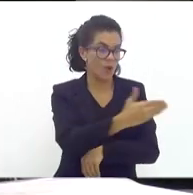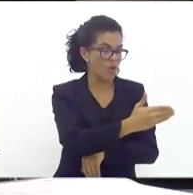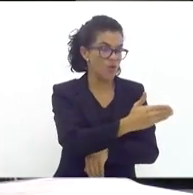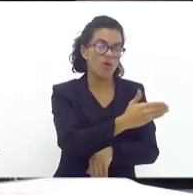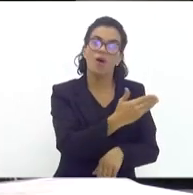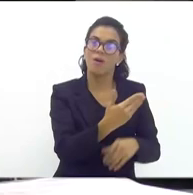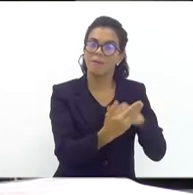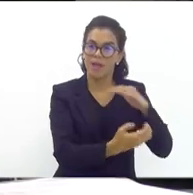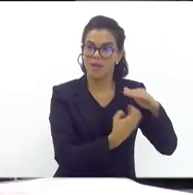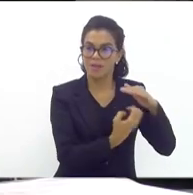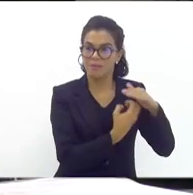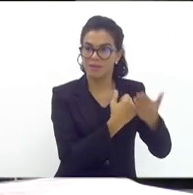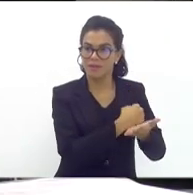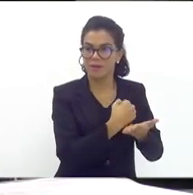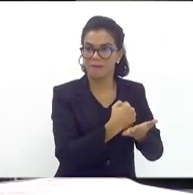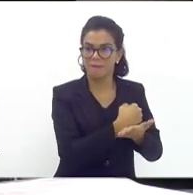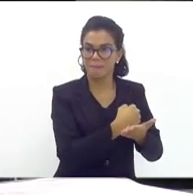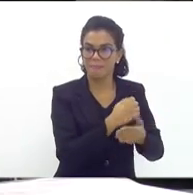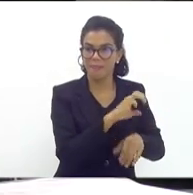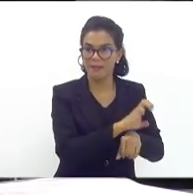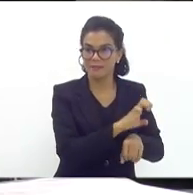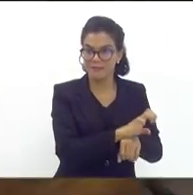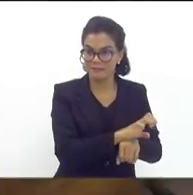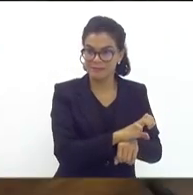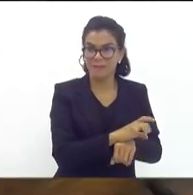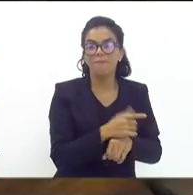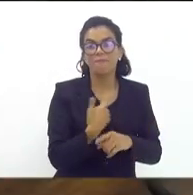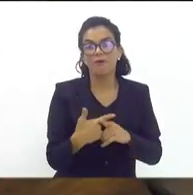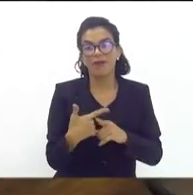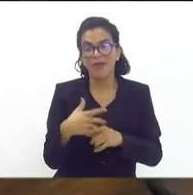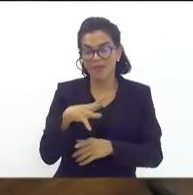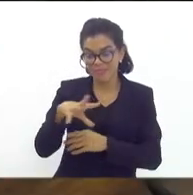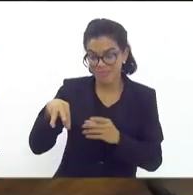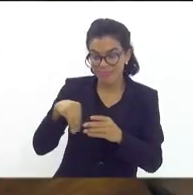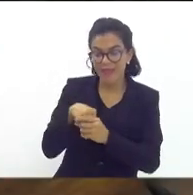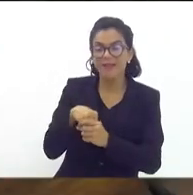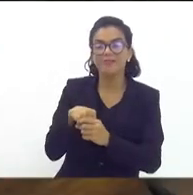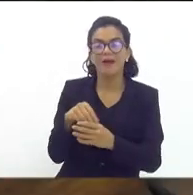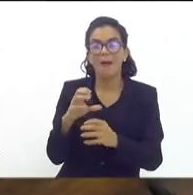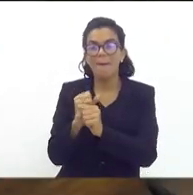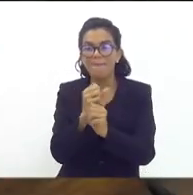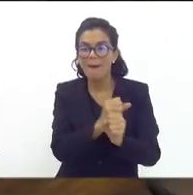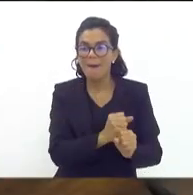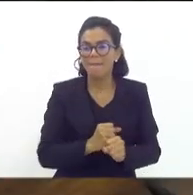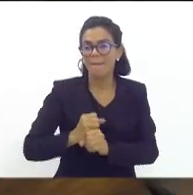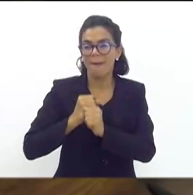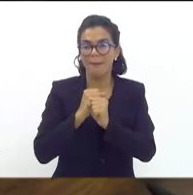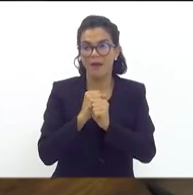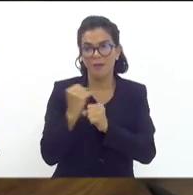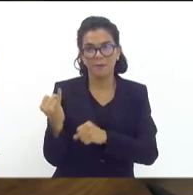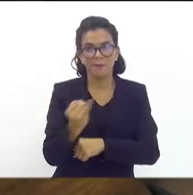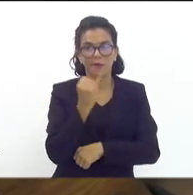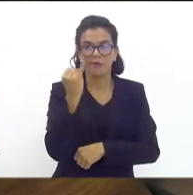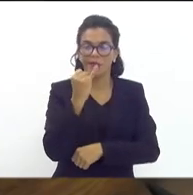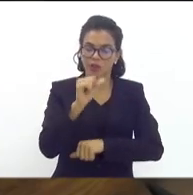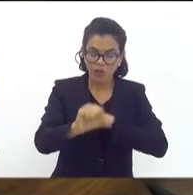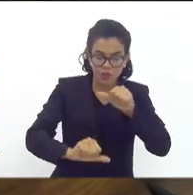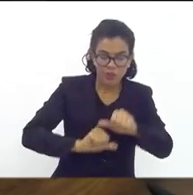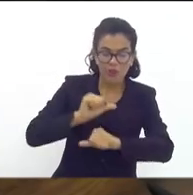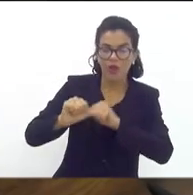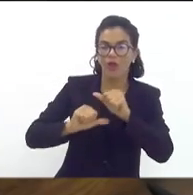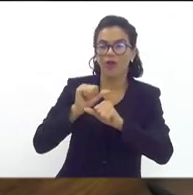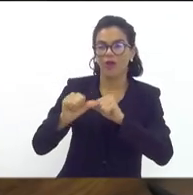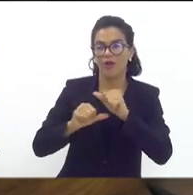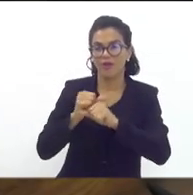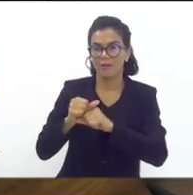assim da vez que a concessionária ela entra na base de cálculo para a próxima tarifação como ingrediente importante das renovações repartuações